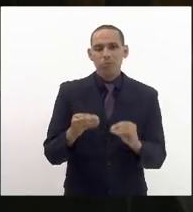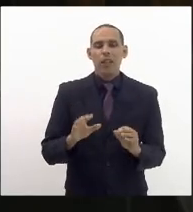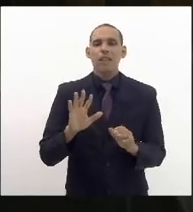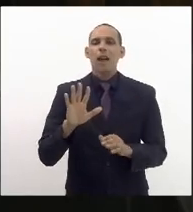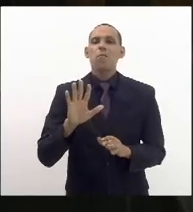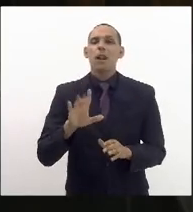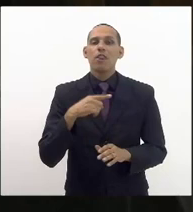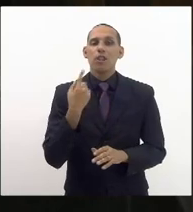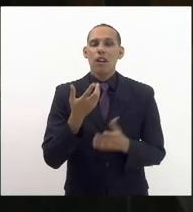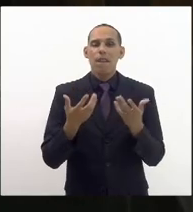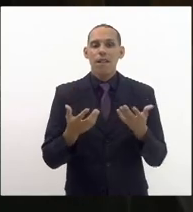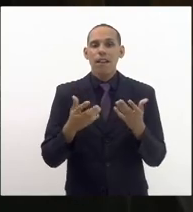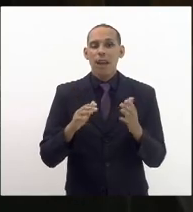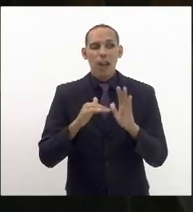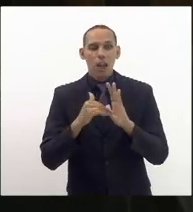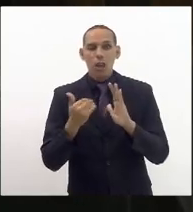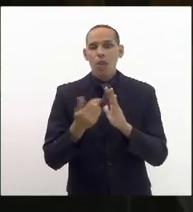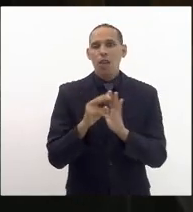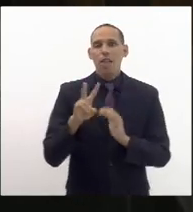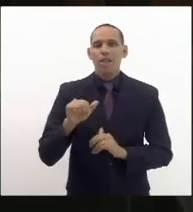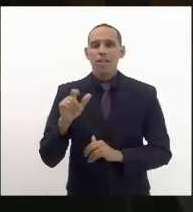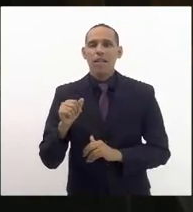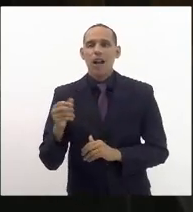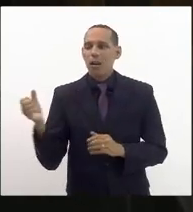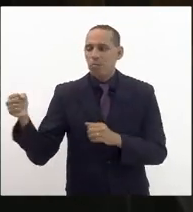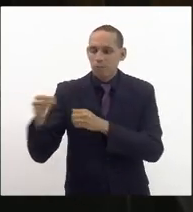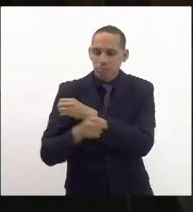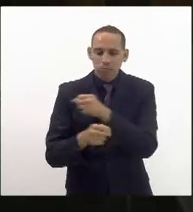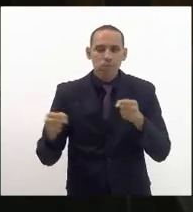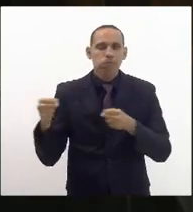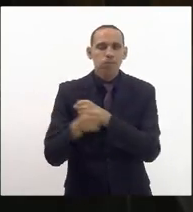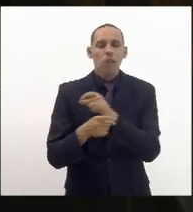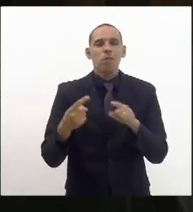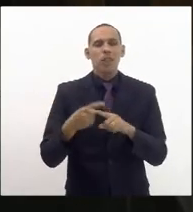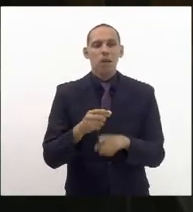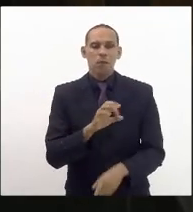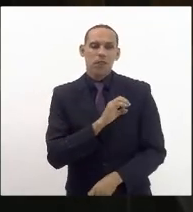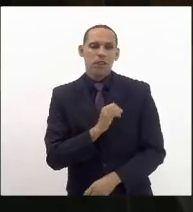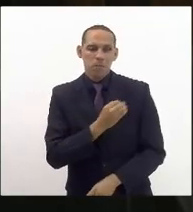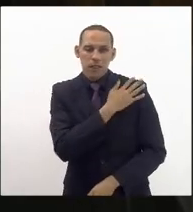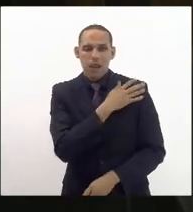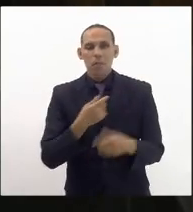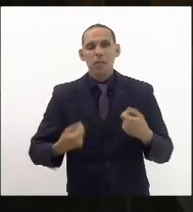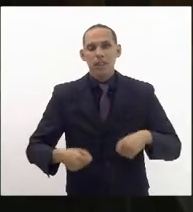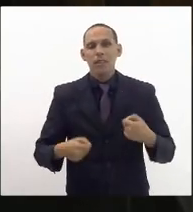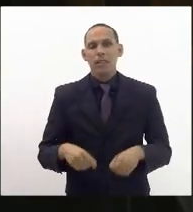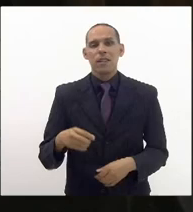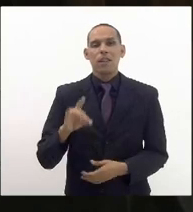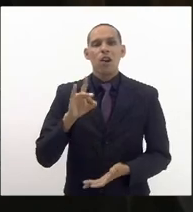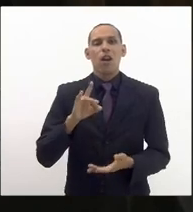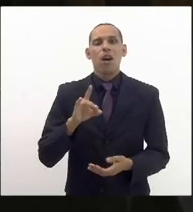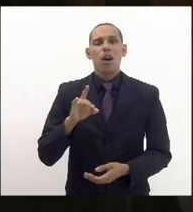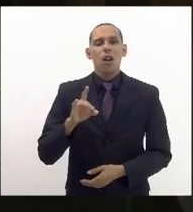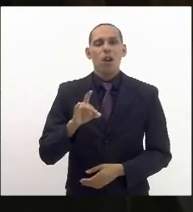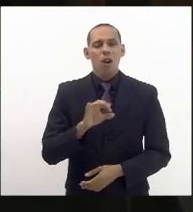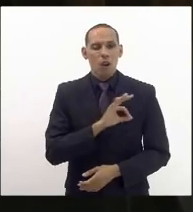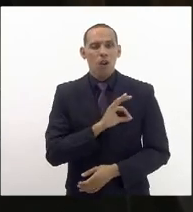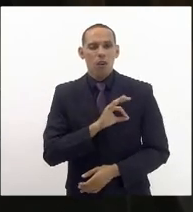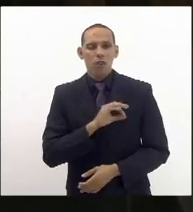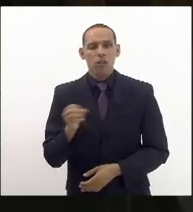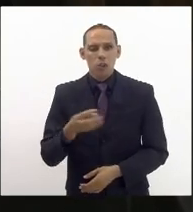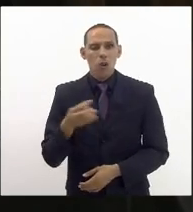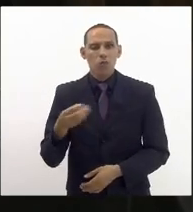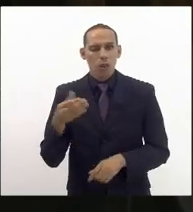preenchidas, porque há necessidade efetiva da Polícia Militar de ter oficiais, novos oficiais nas nossas